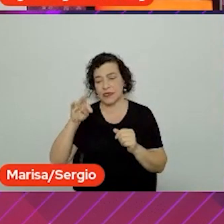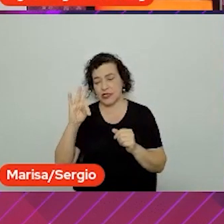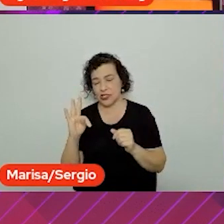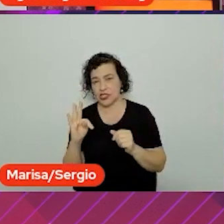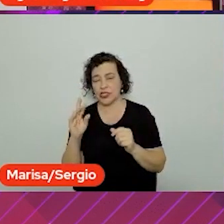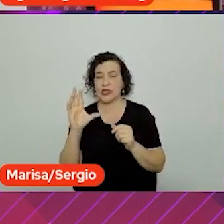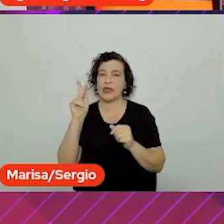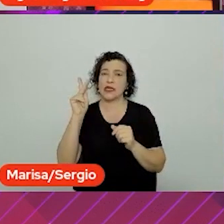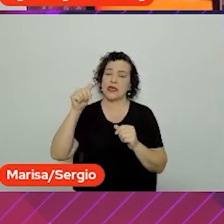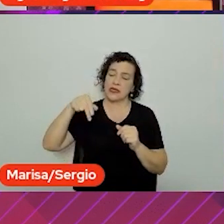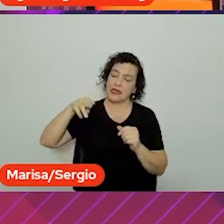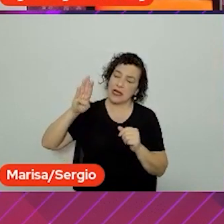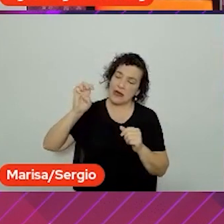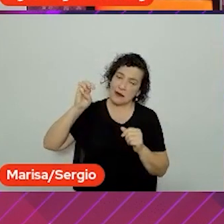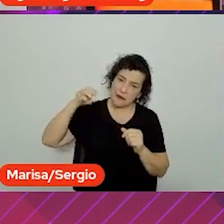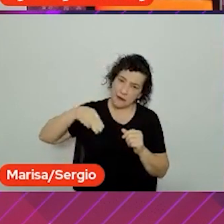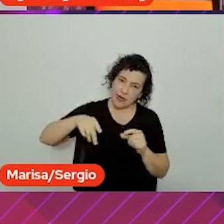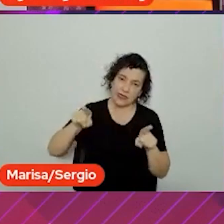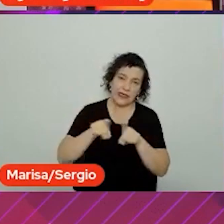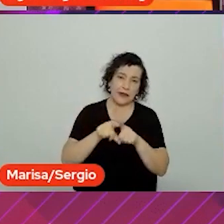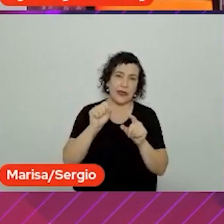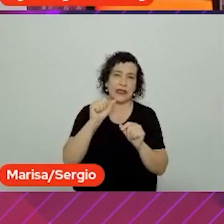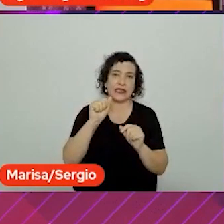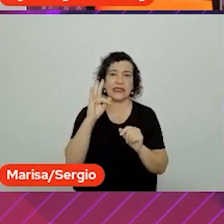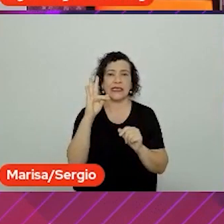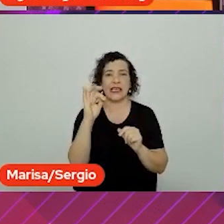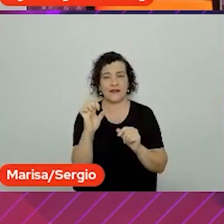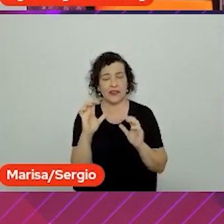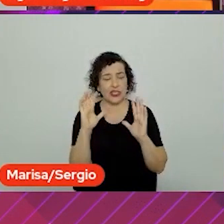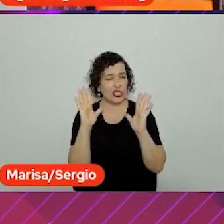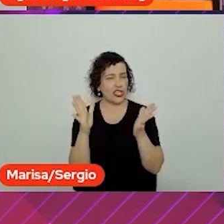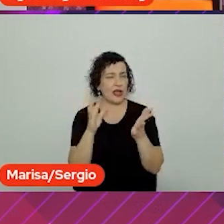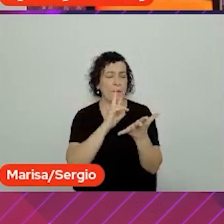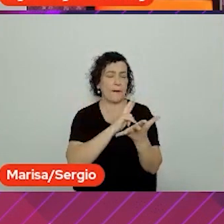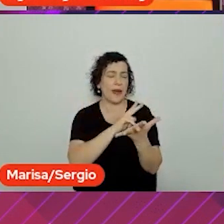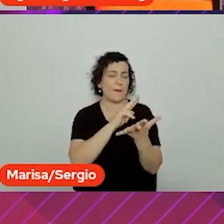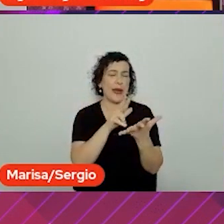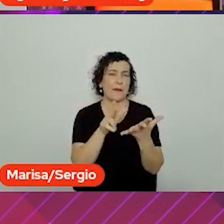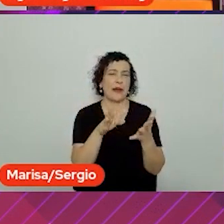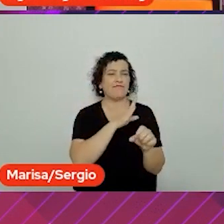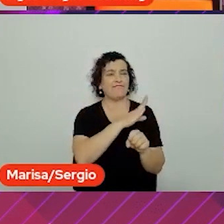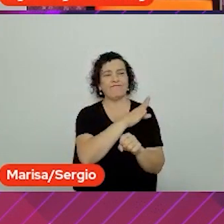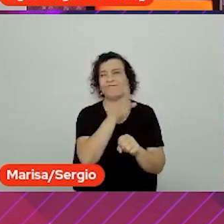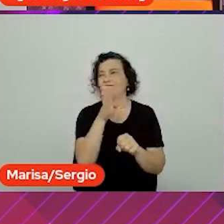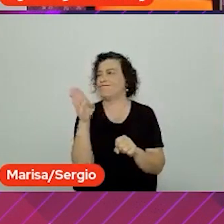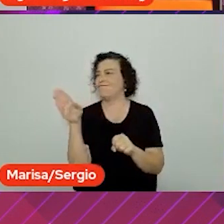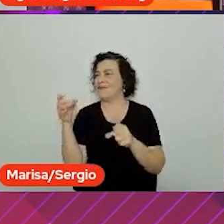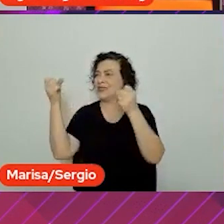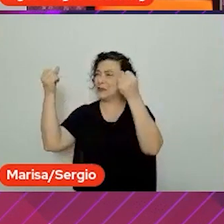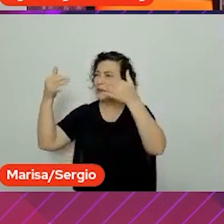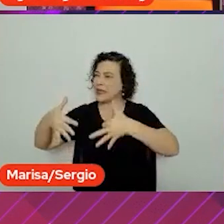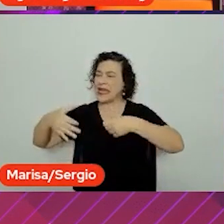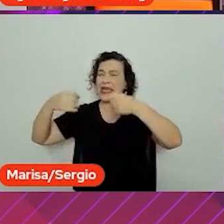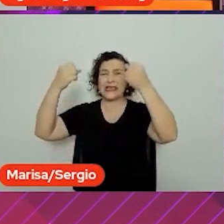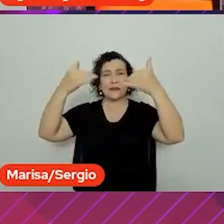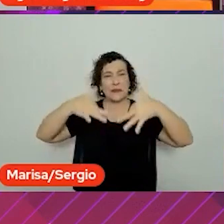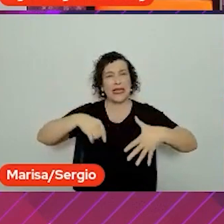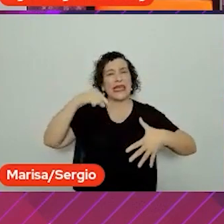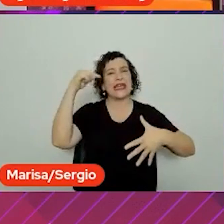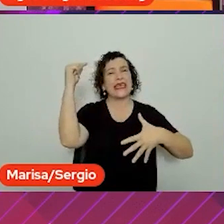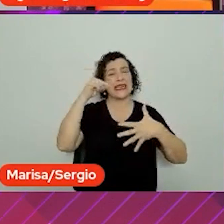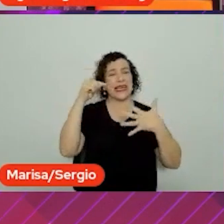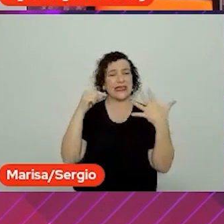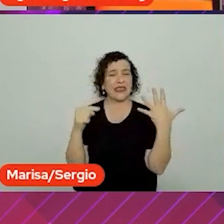Kanban, sobre Safe. E a forma como eu falei um monte dessas coisas foi